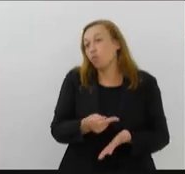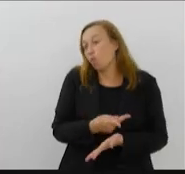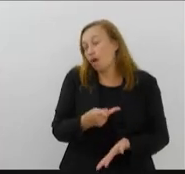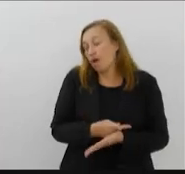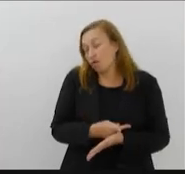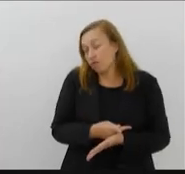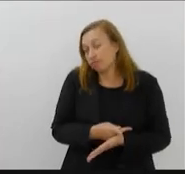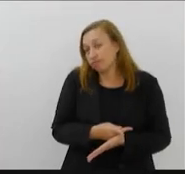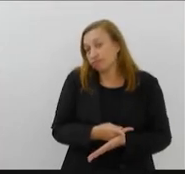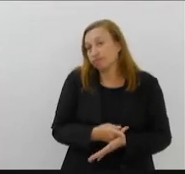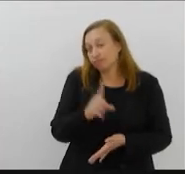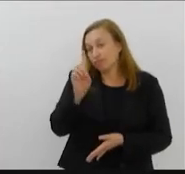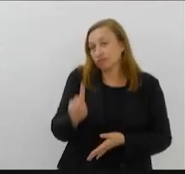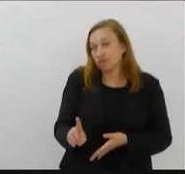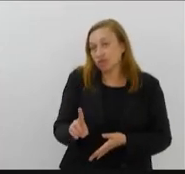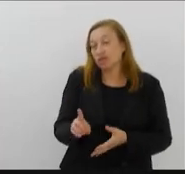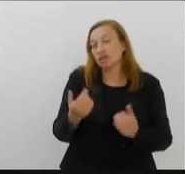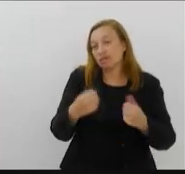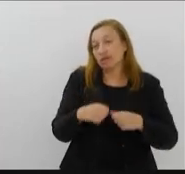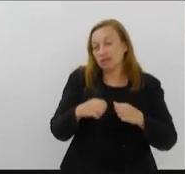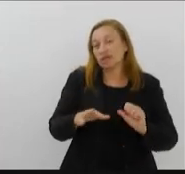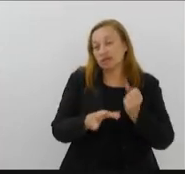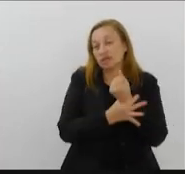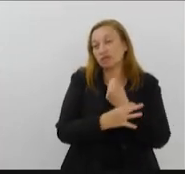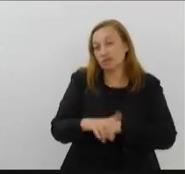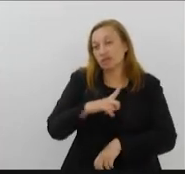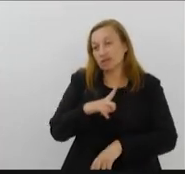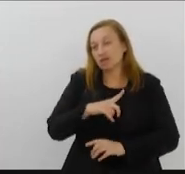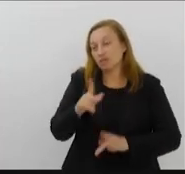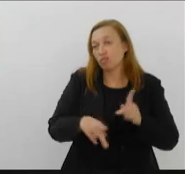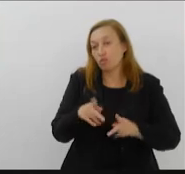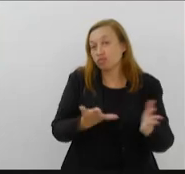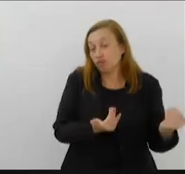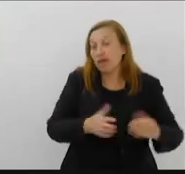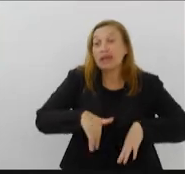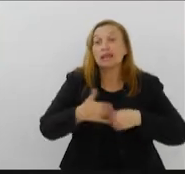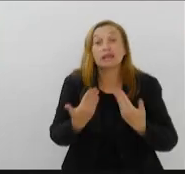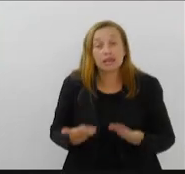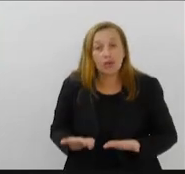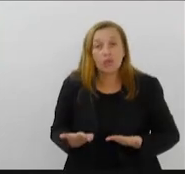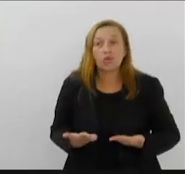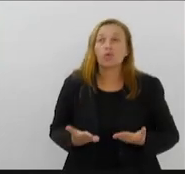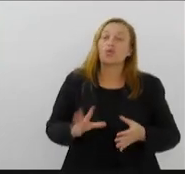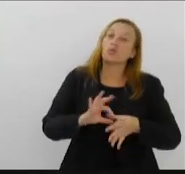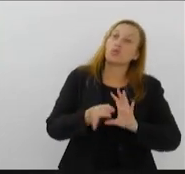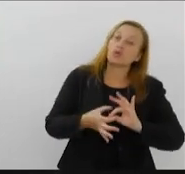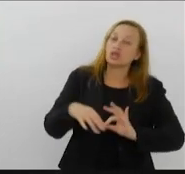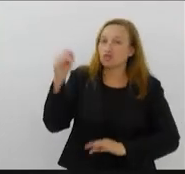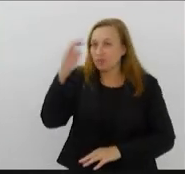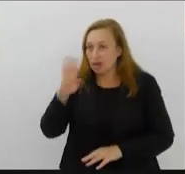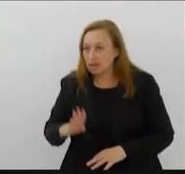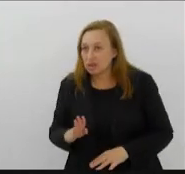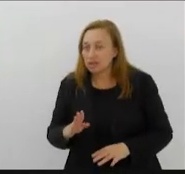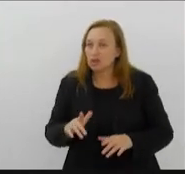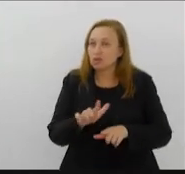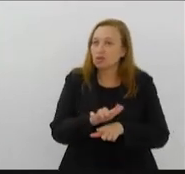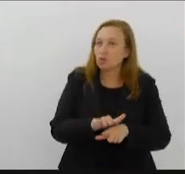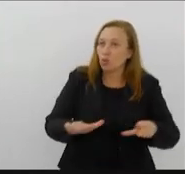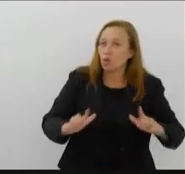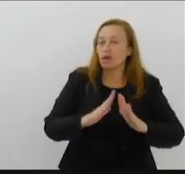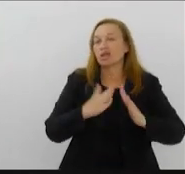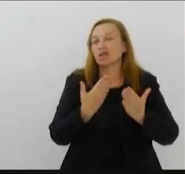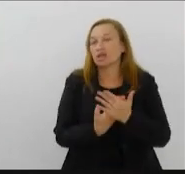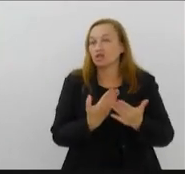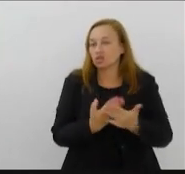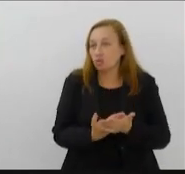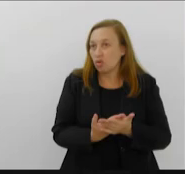flagrante de direitos que deveriam ser garantidos para a população jovem. Então, no contexto do Brasil, a questão da evasão ela